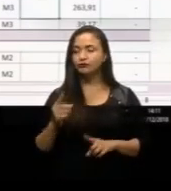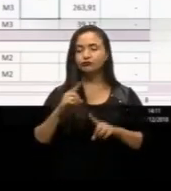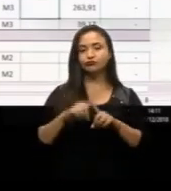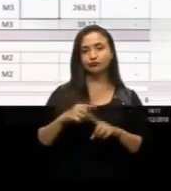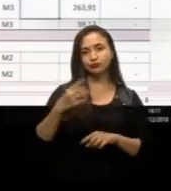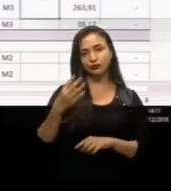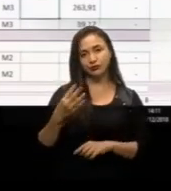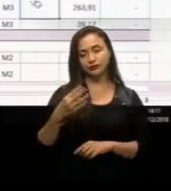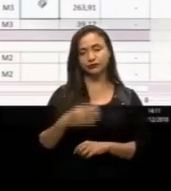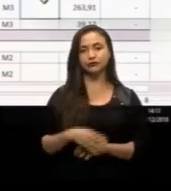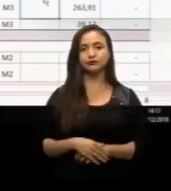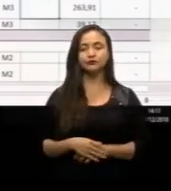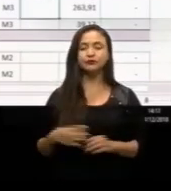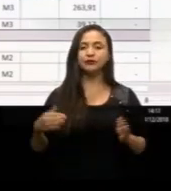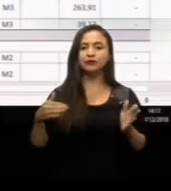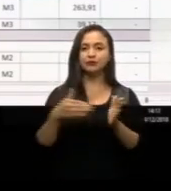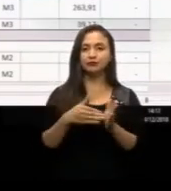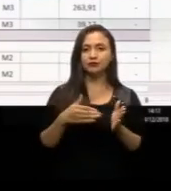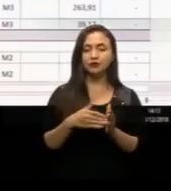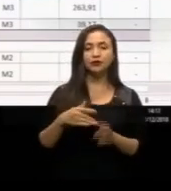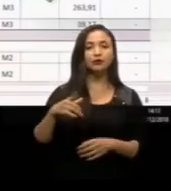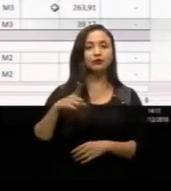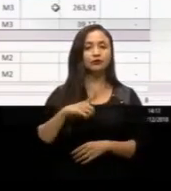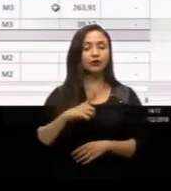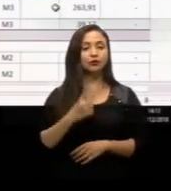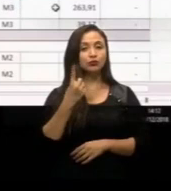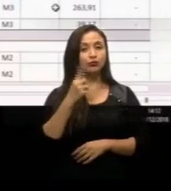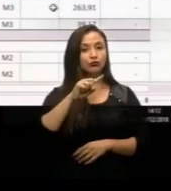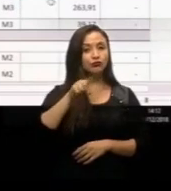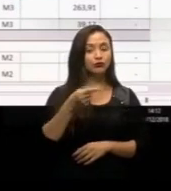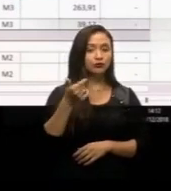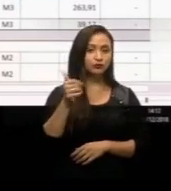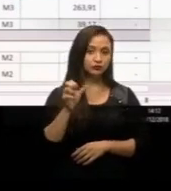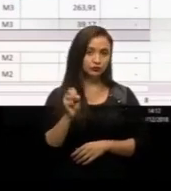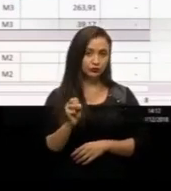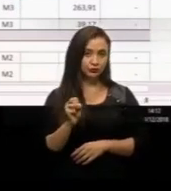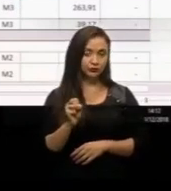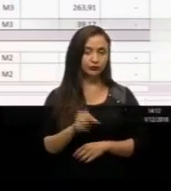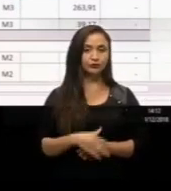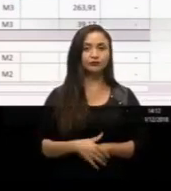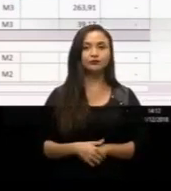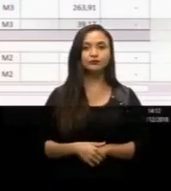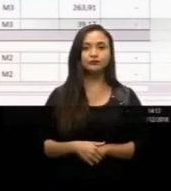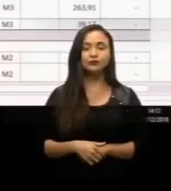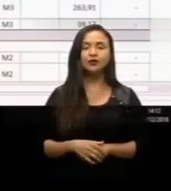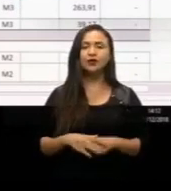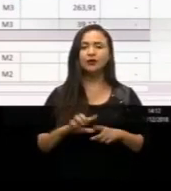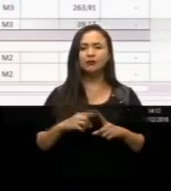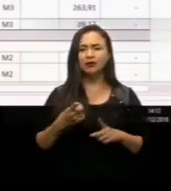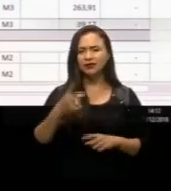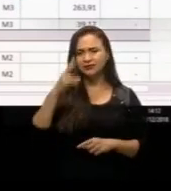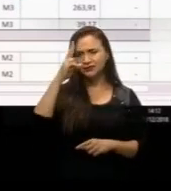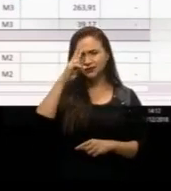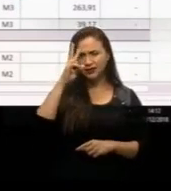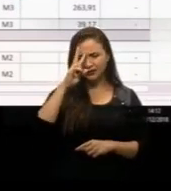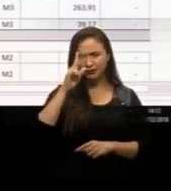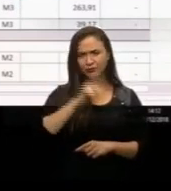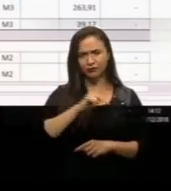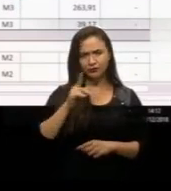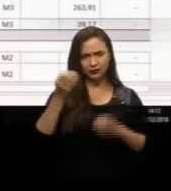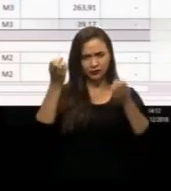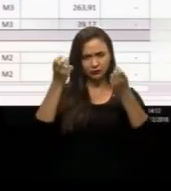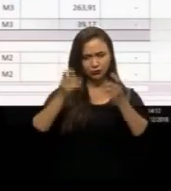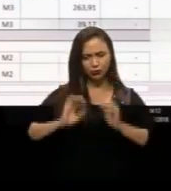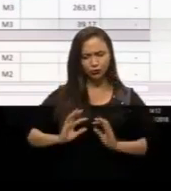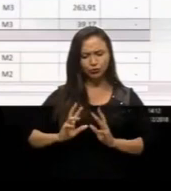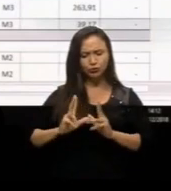4. Então, no final, a gente vai ter 1,18. Tá? Só que lembra que o professor falou que tudo isso daqui